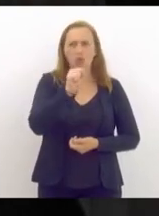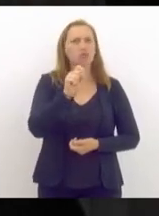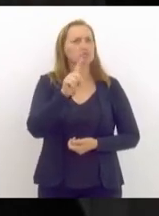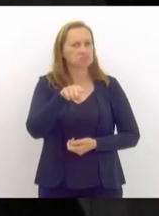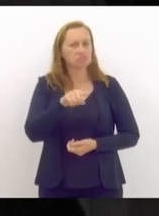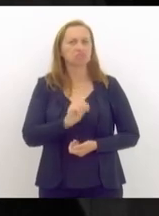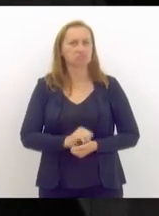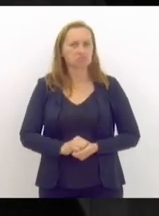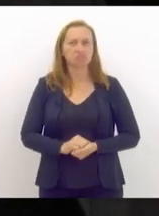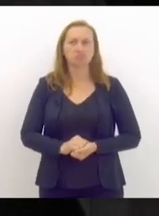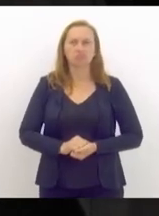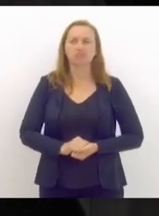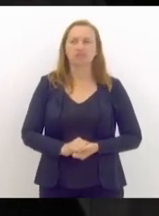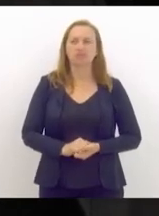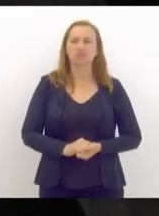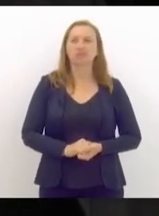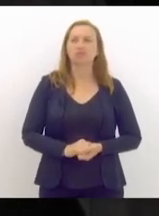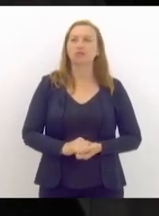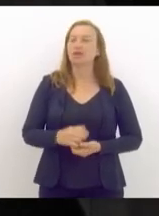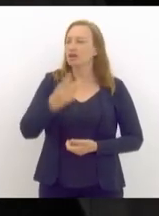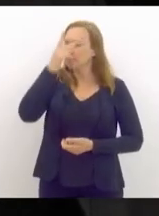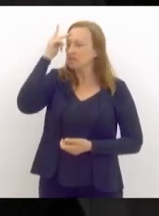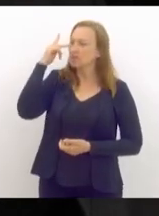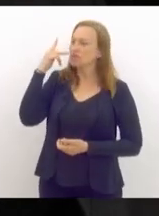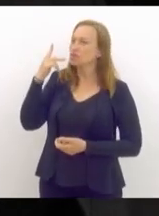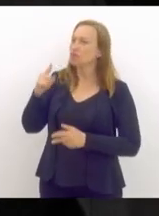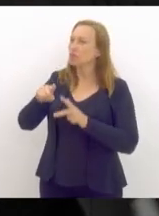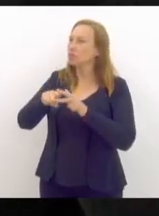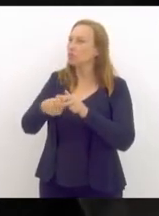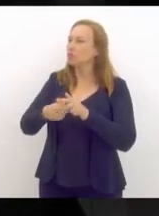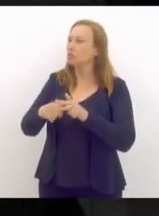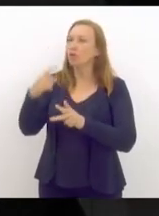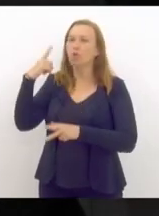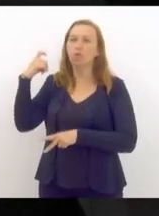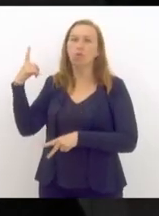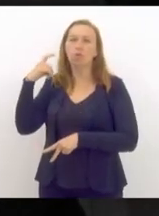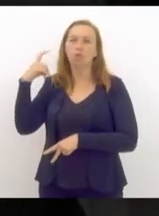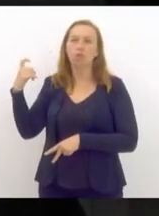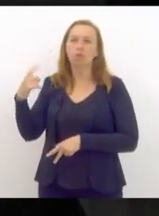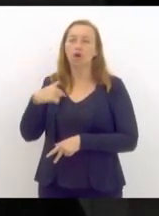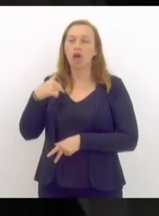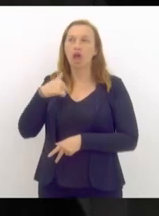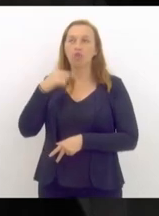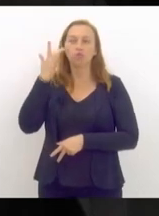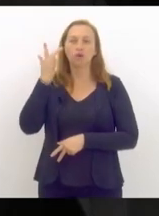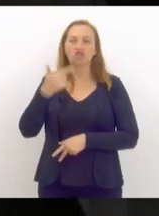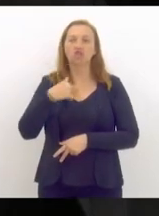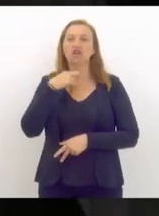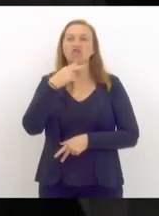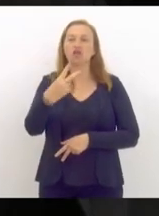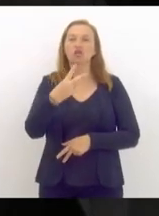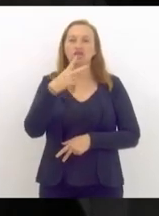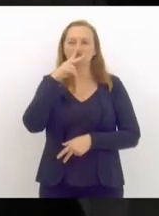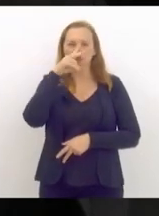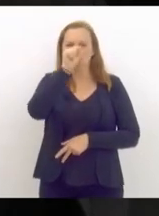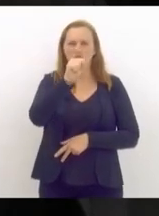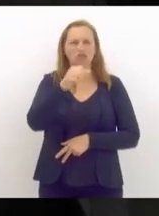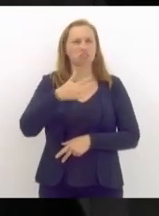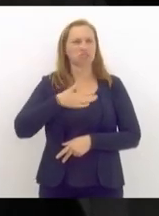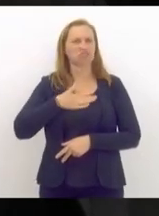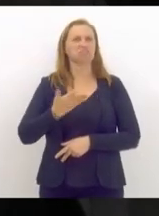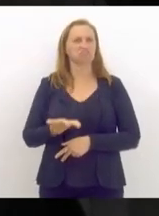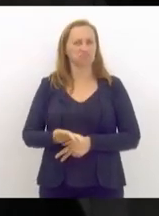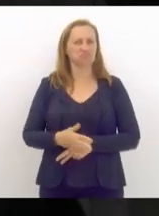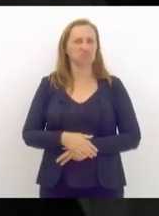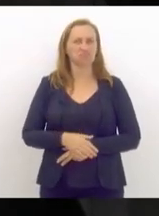tão metálico. Pessoal do som, por favor. Eu estou me achando aqui que a minha voz é a voz